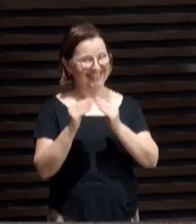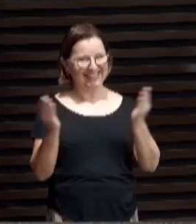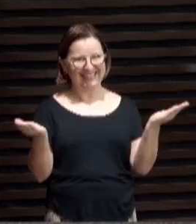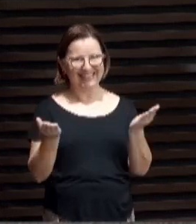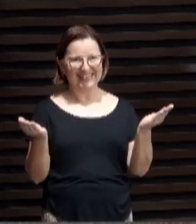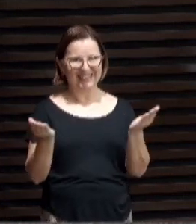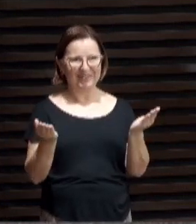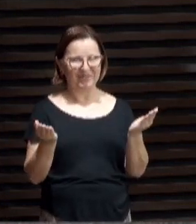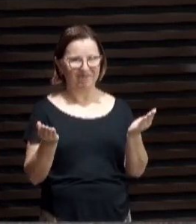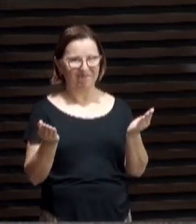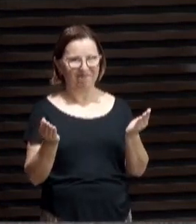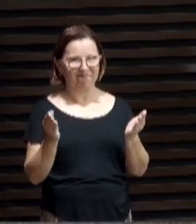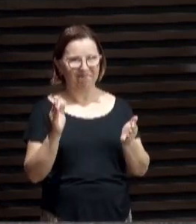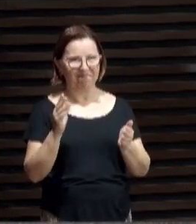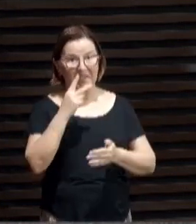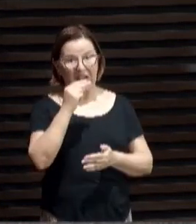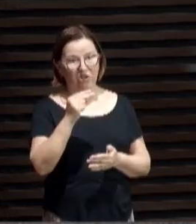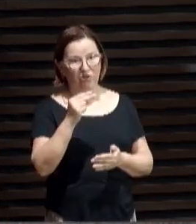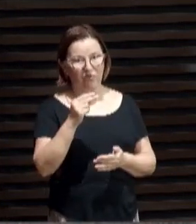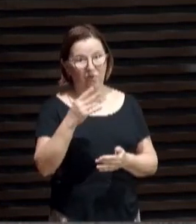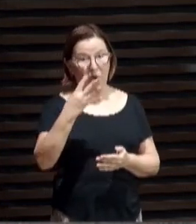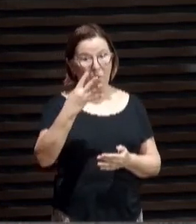uns 4.500 livros.